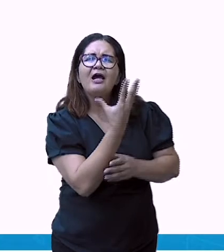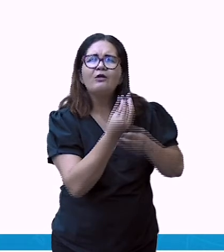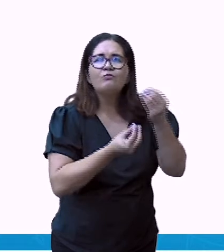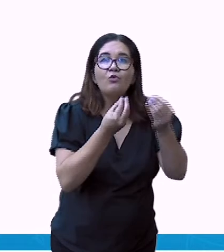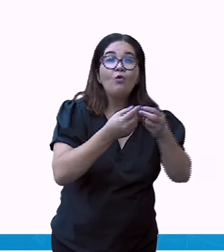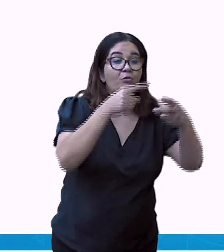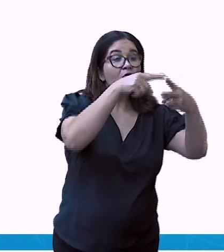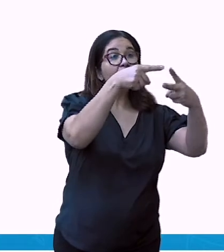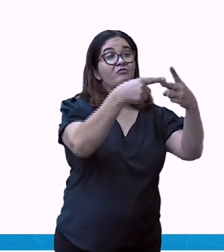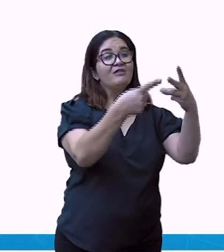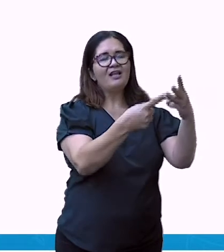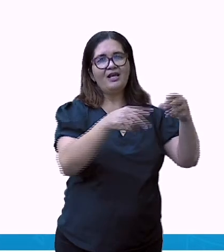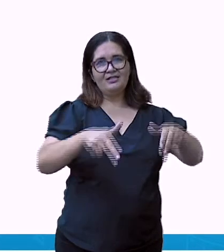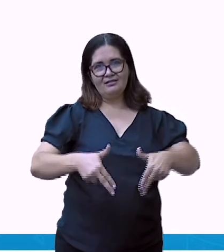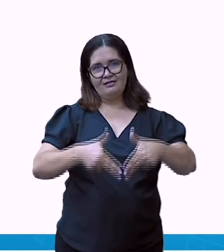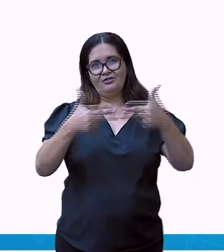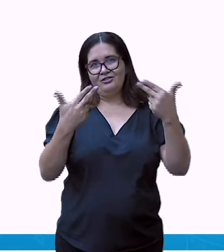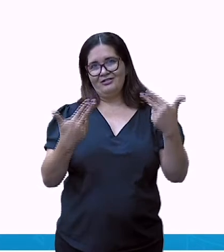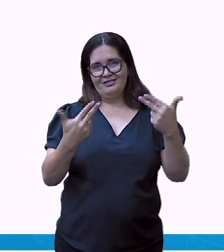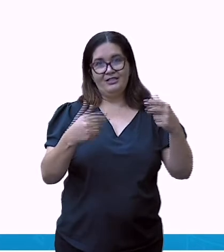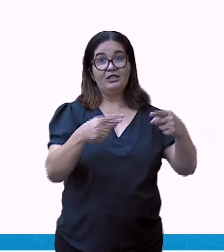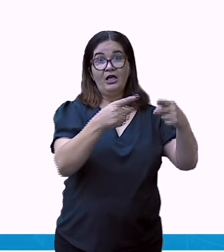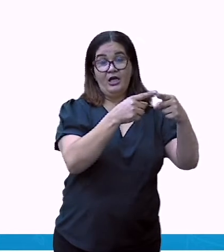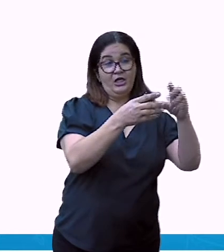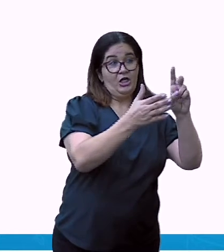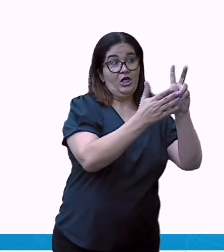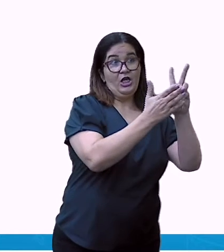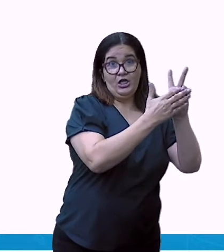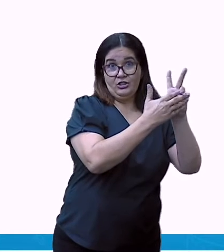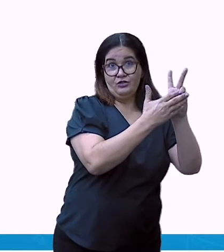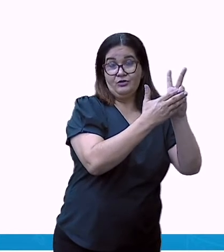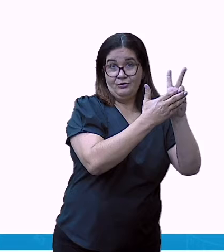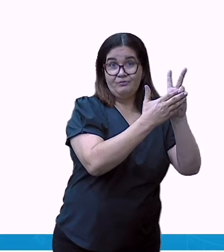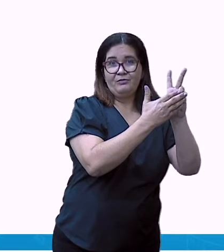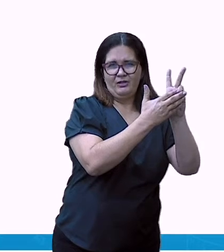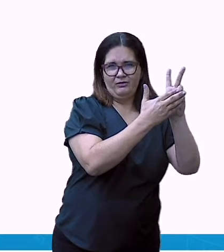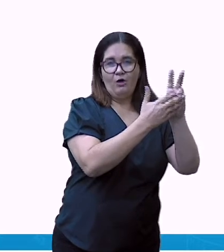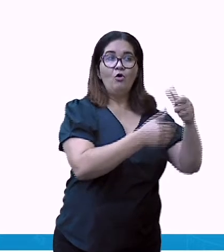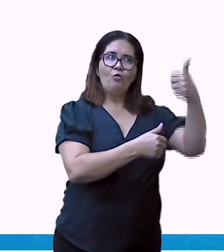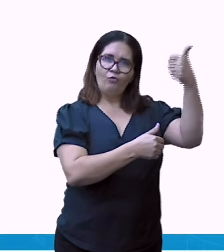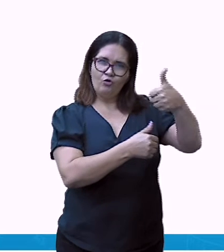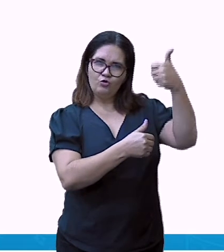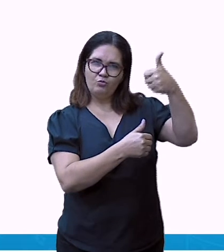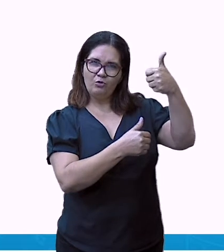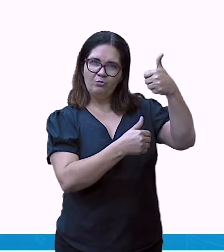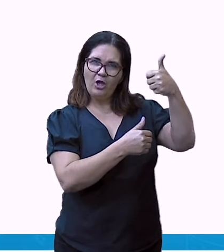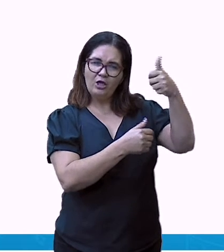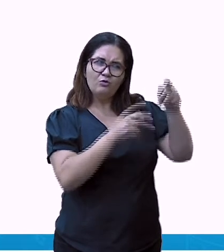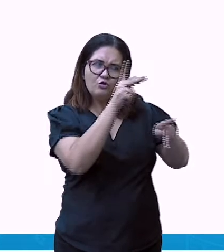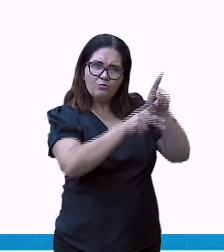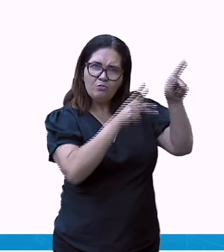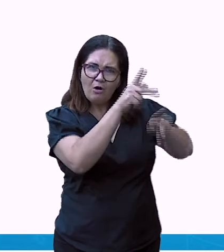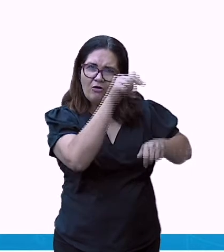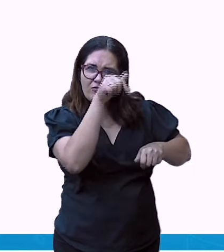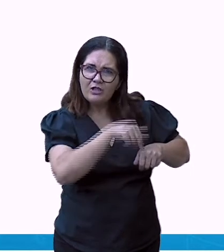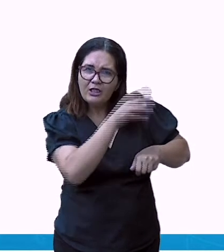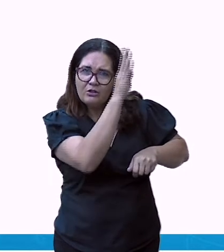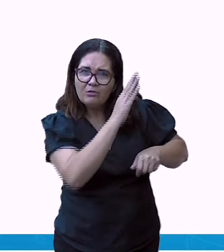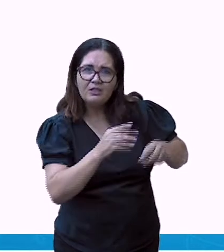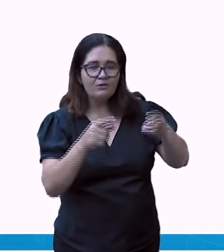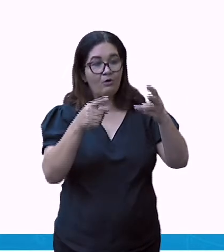por 3 etnias: índios, os primeiros habitantes do Brasil; brancos,